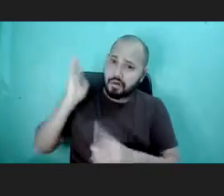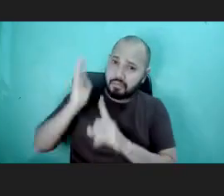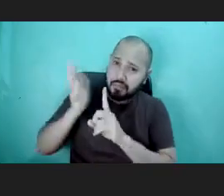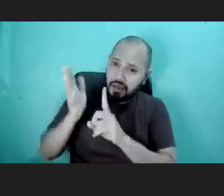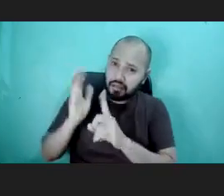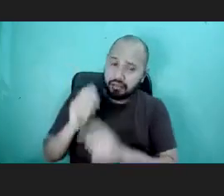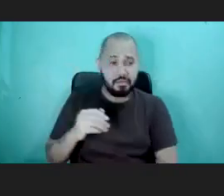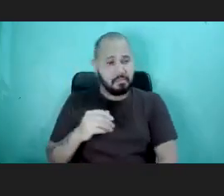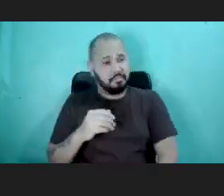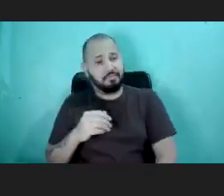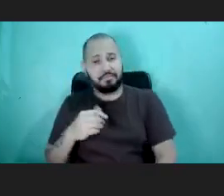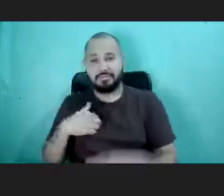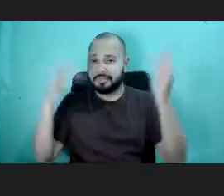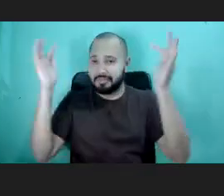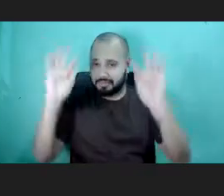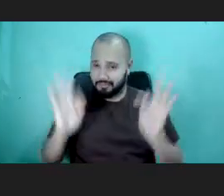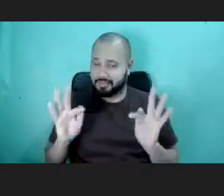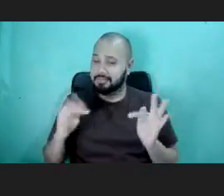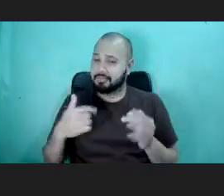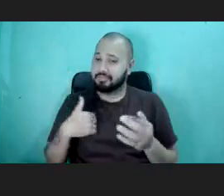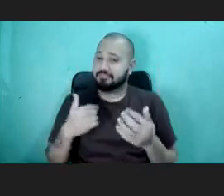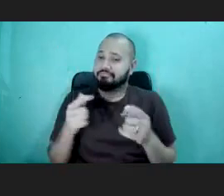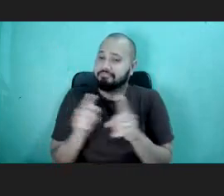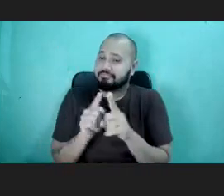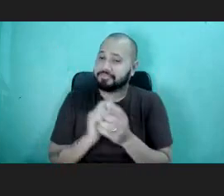Eu fiquei muito feliz mesmo, assim.